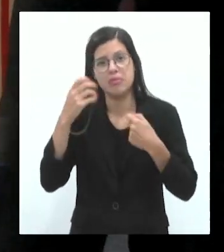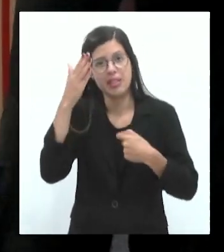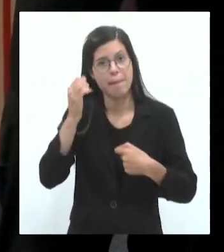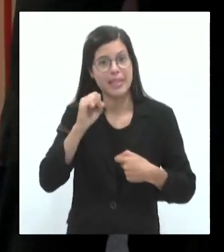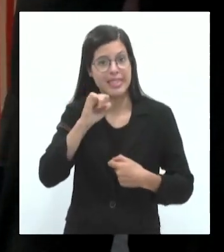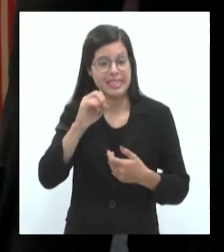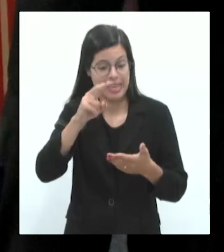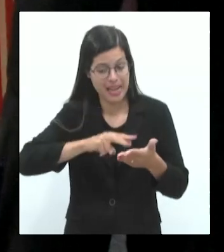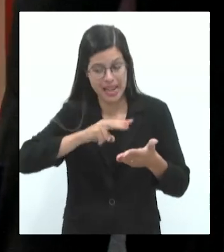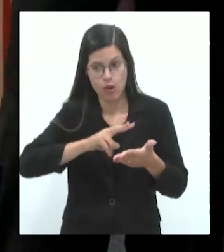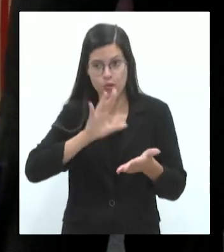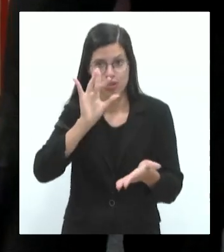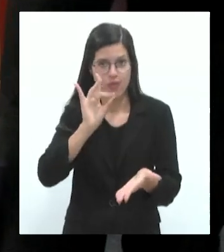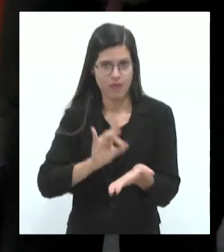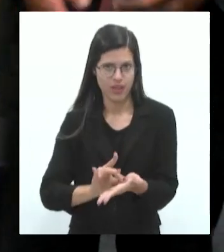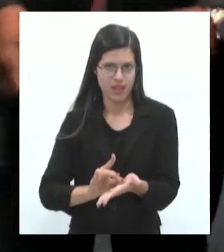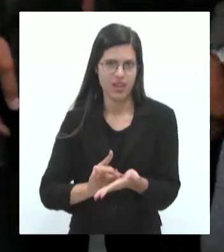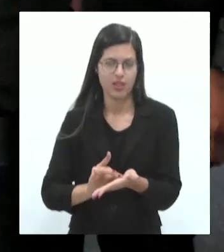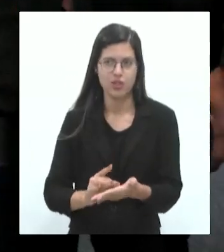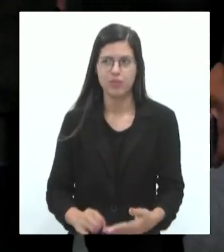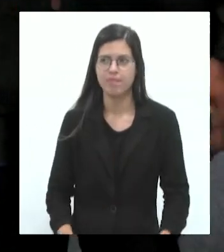E eu sou daqueles